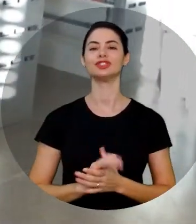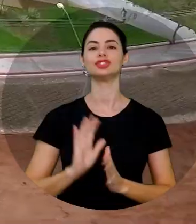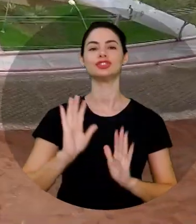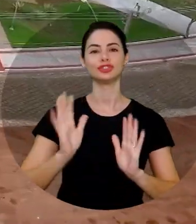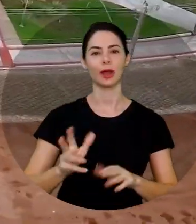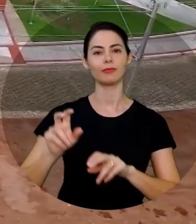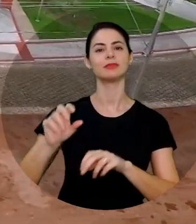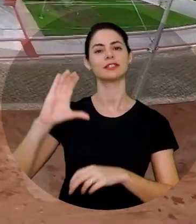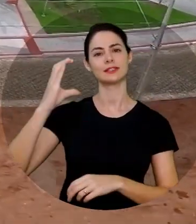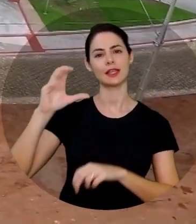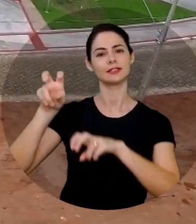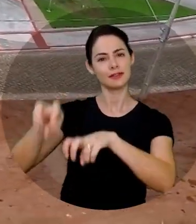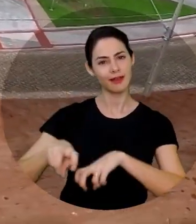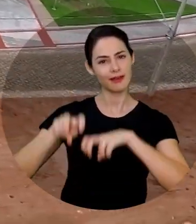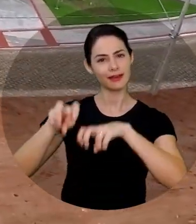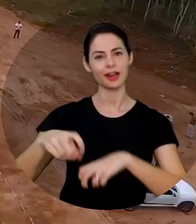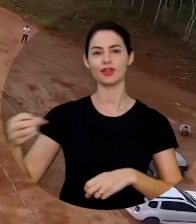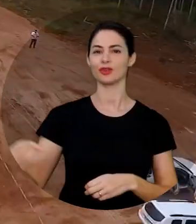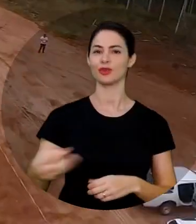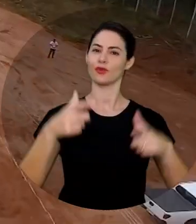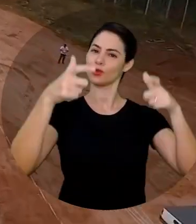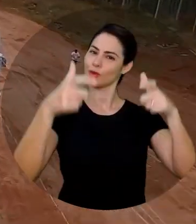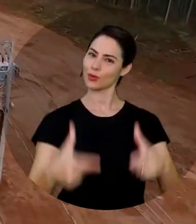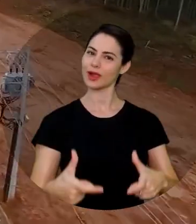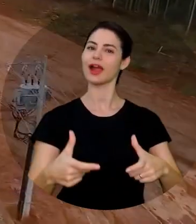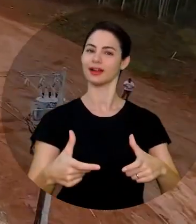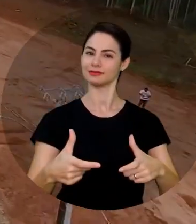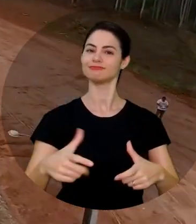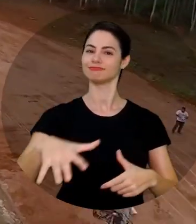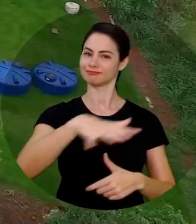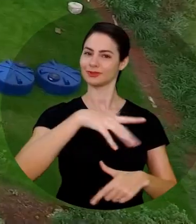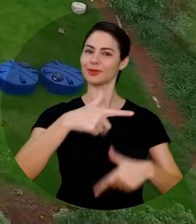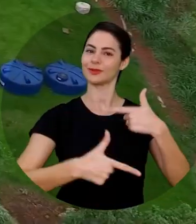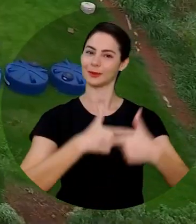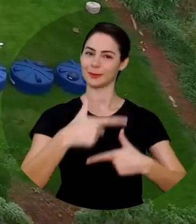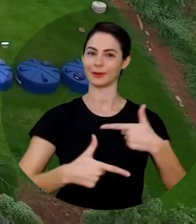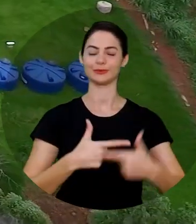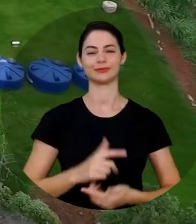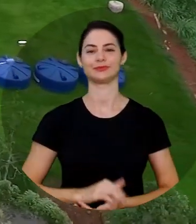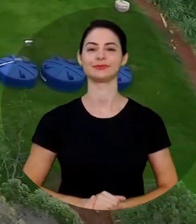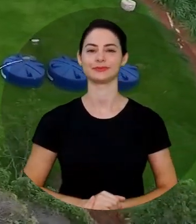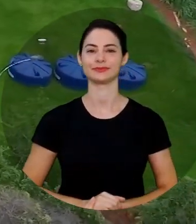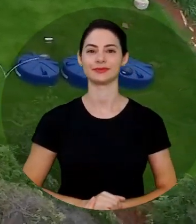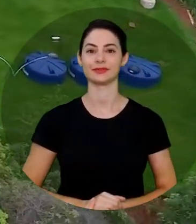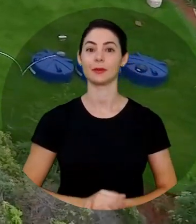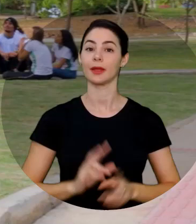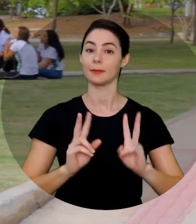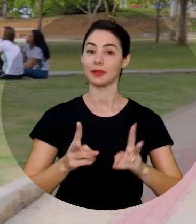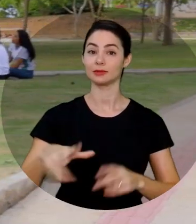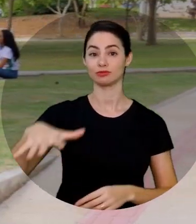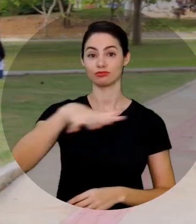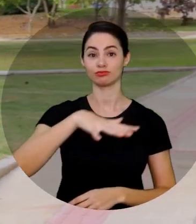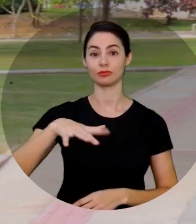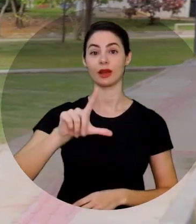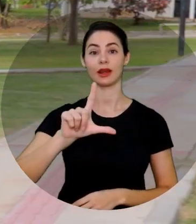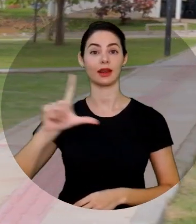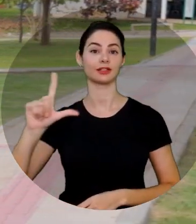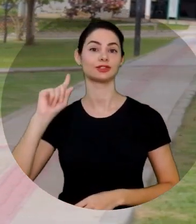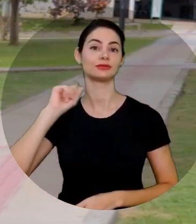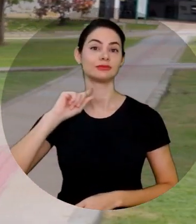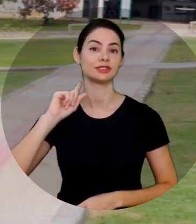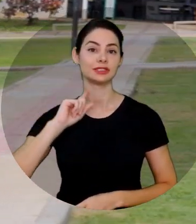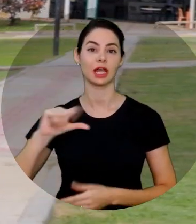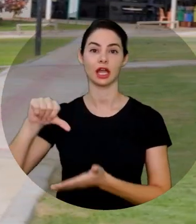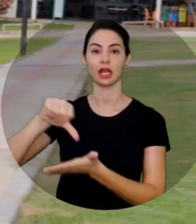ampliada. E há alguns anos, as ciências agrárias ganharam um novo espaço para abrigar parte de suas atividades. Na mesma região,